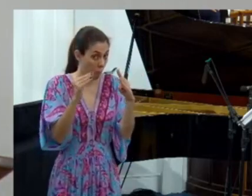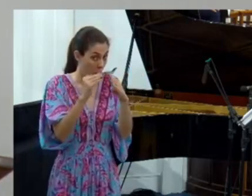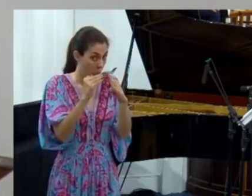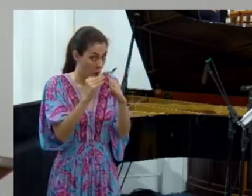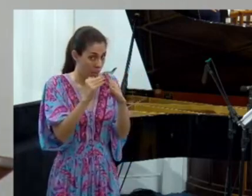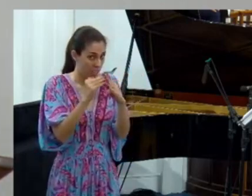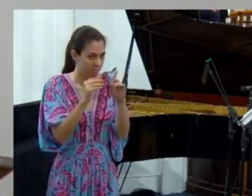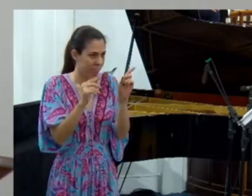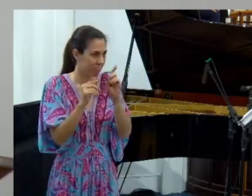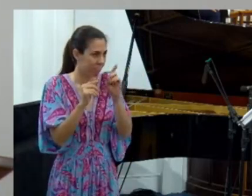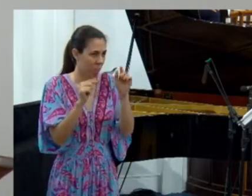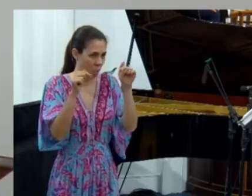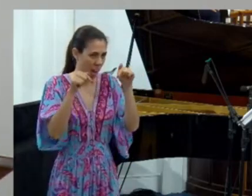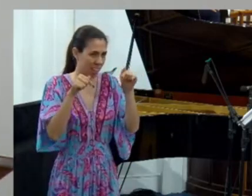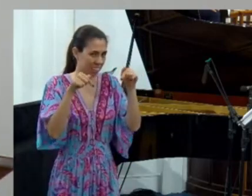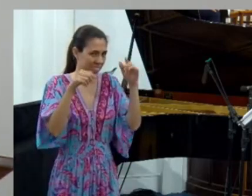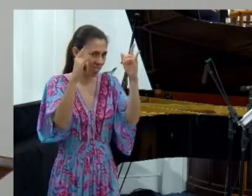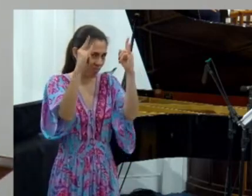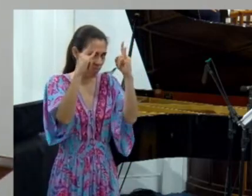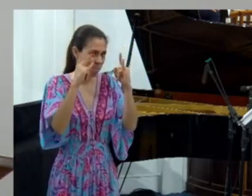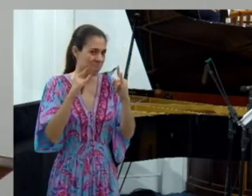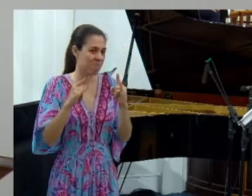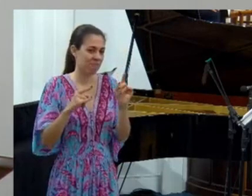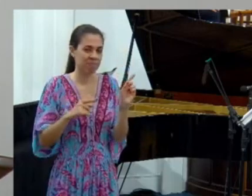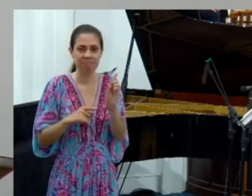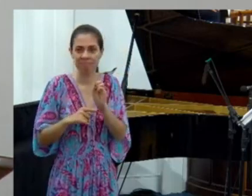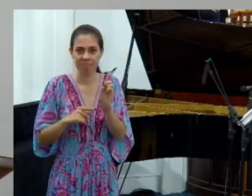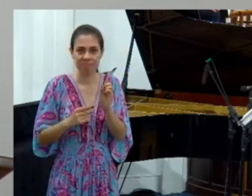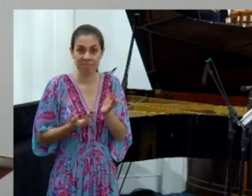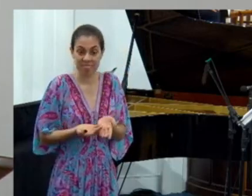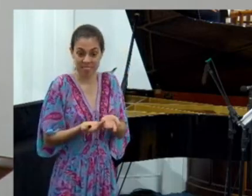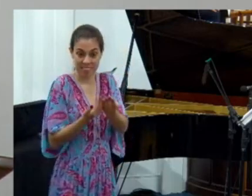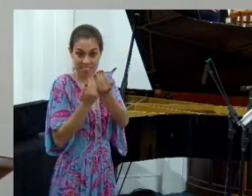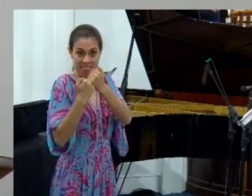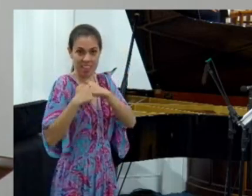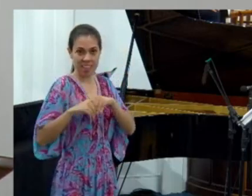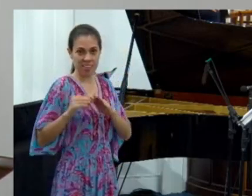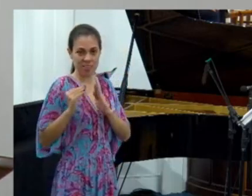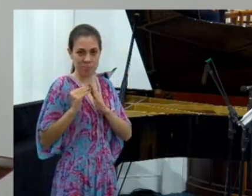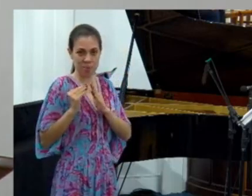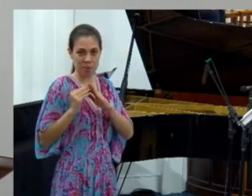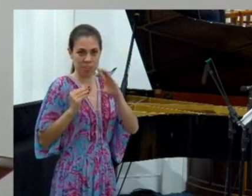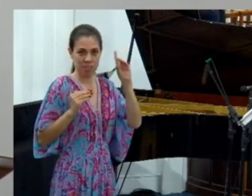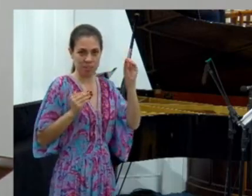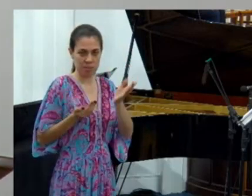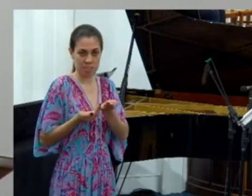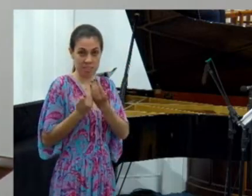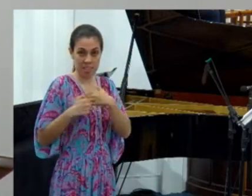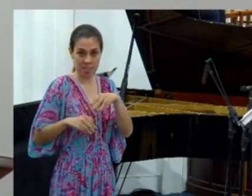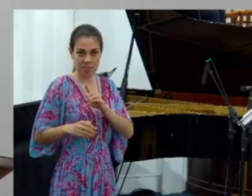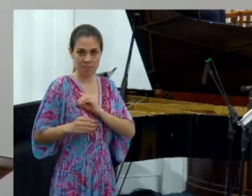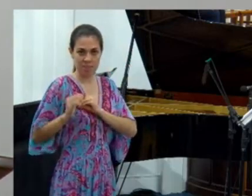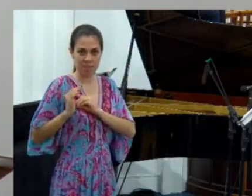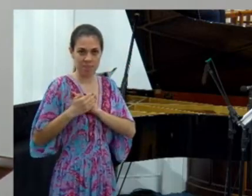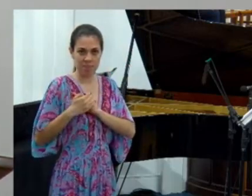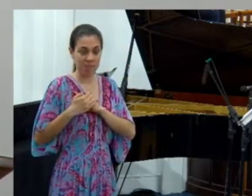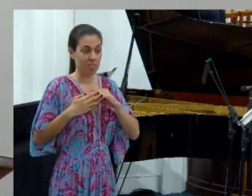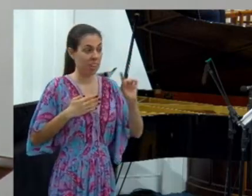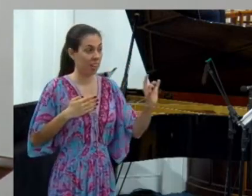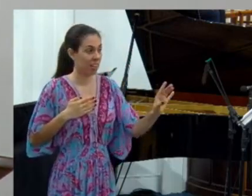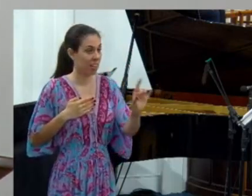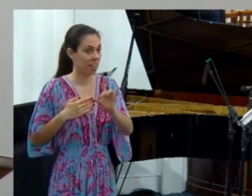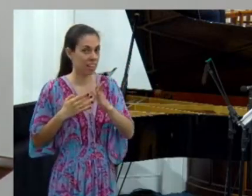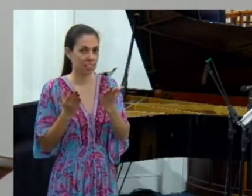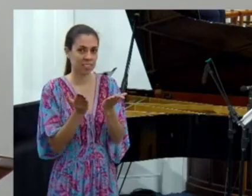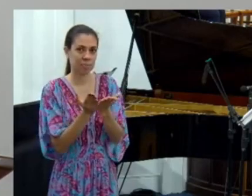em nós. E a pergunta que eu gostaria de deixar, terminando esse sermão, para a nossa reflexão